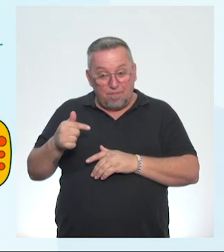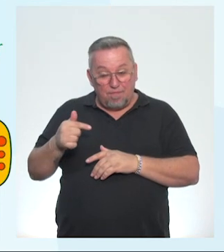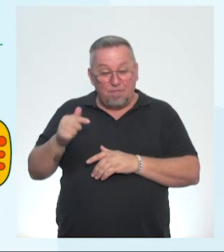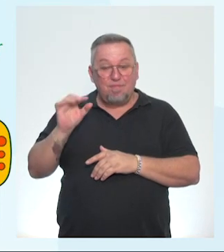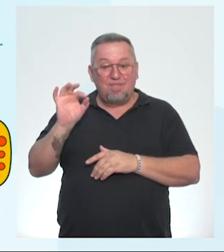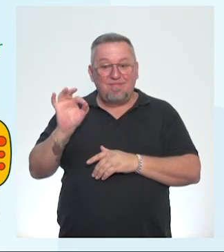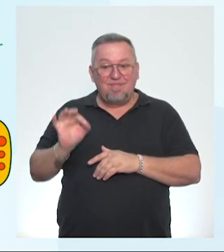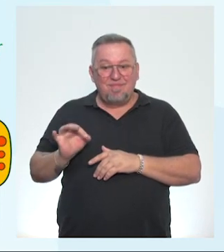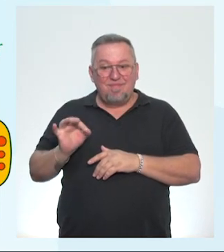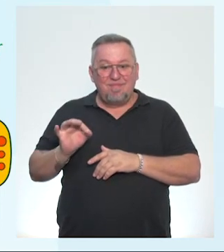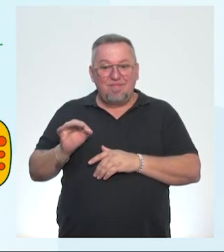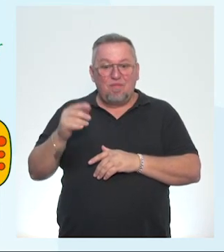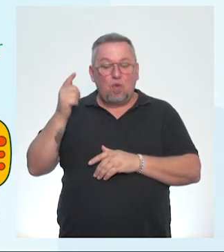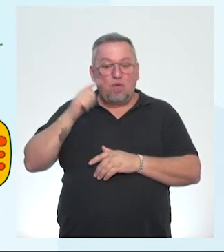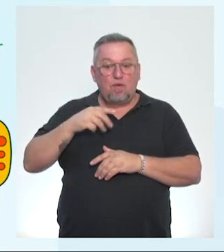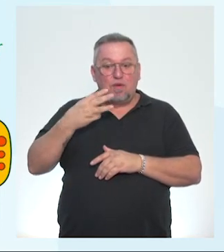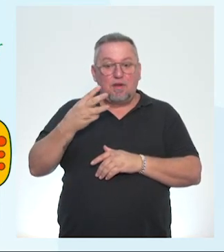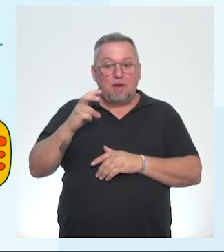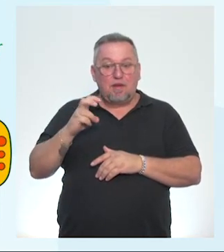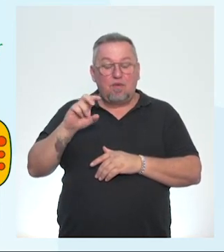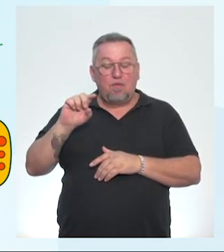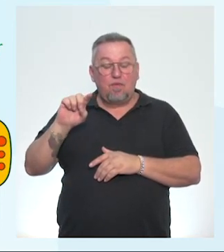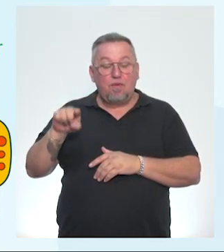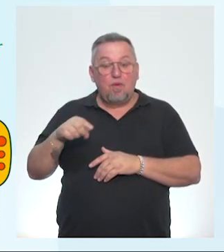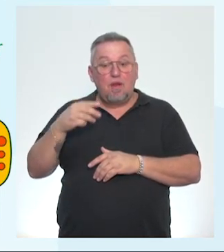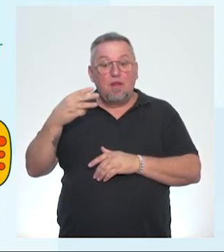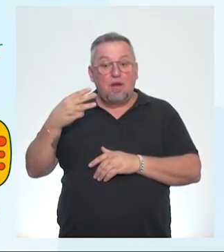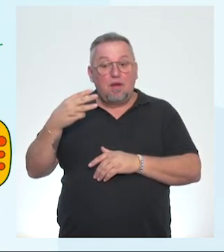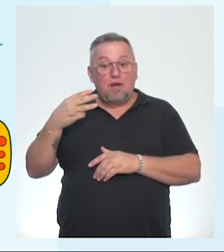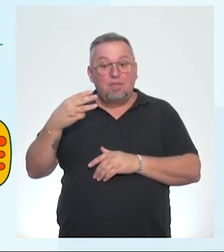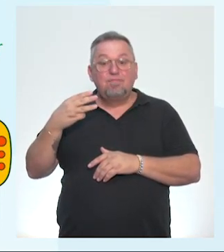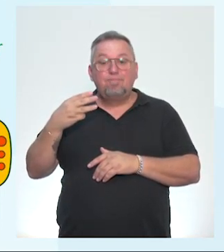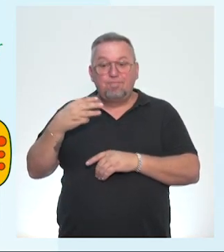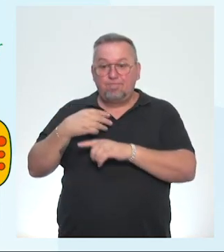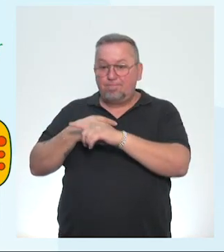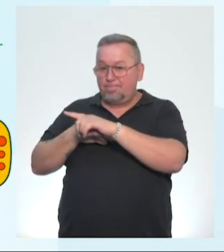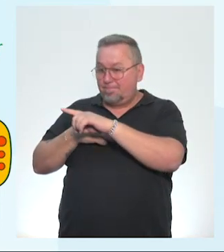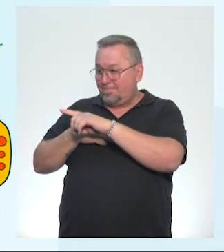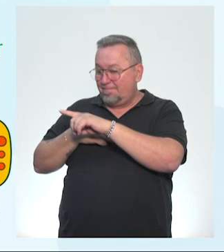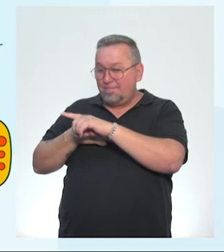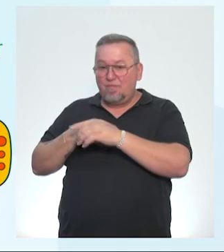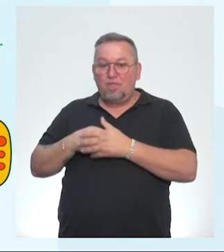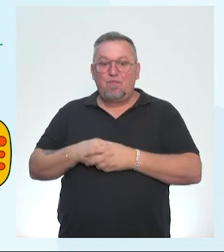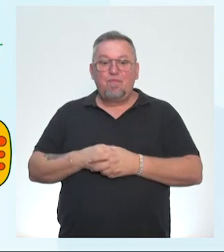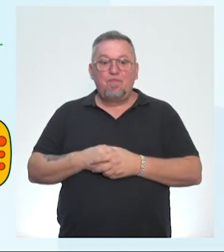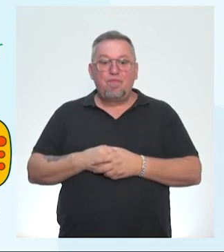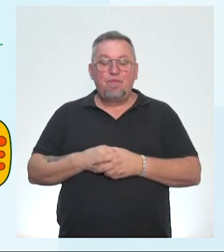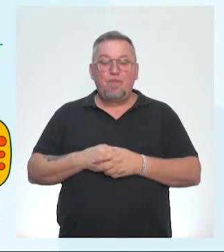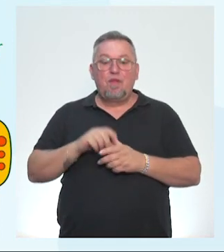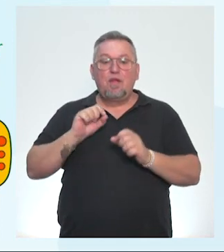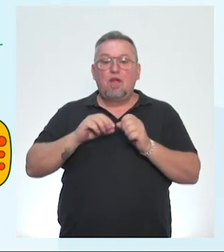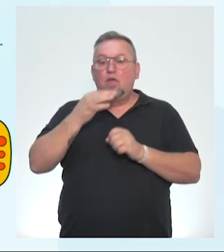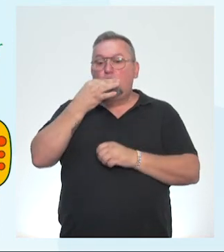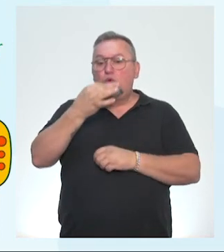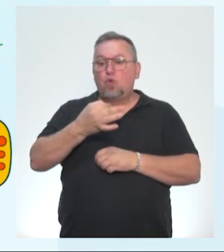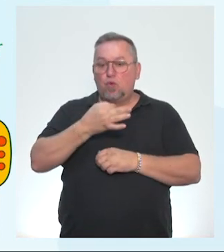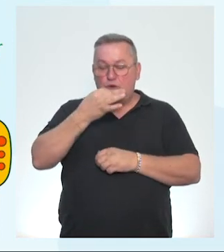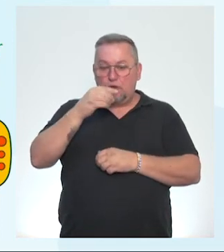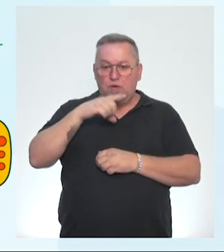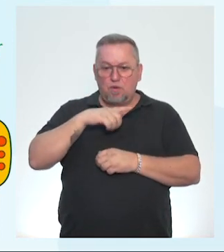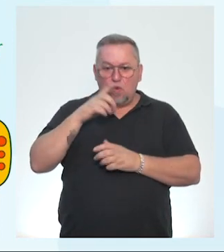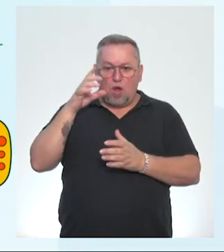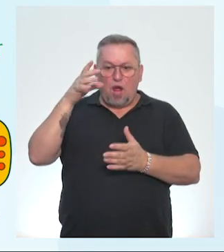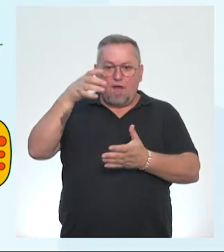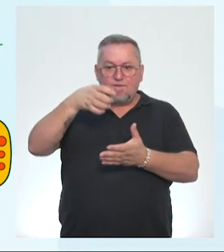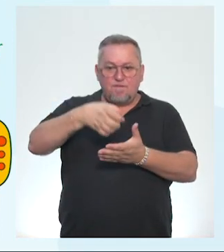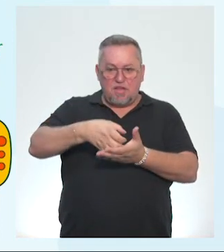64,7%, chegou nos 35,3%. A ideia aqui, a proposta, é exatamente essa. Bom, o que a gente sugere? Se eu tenho um pagamento